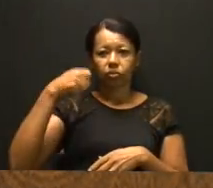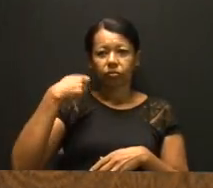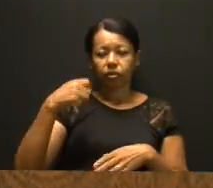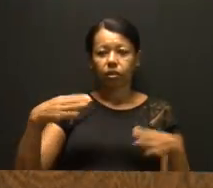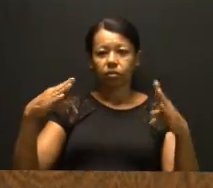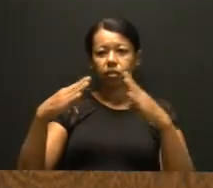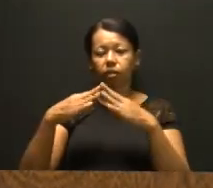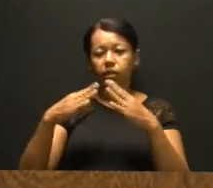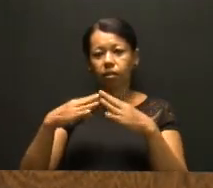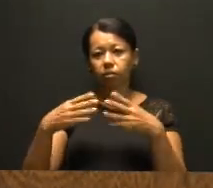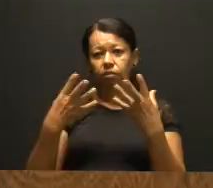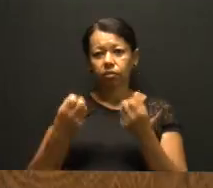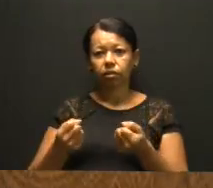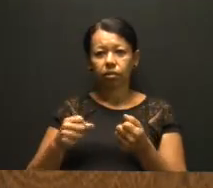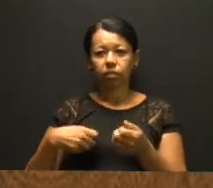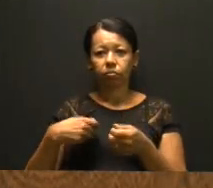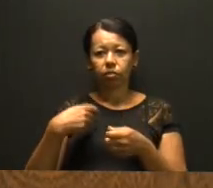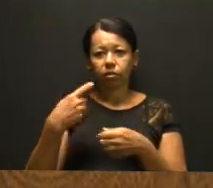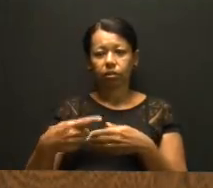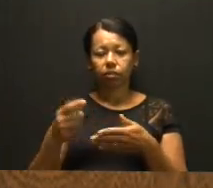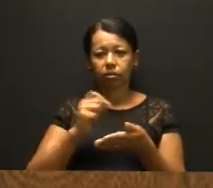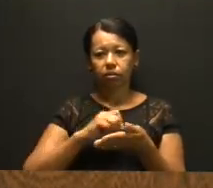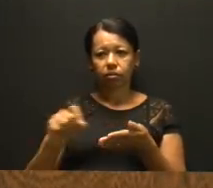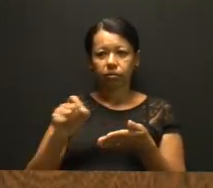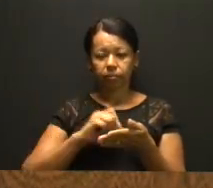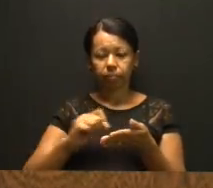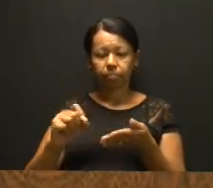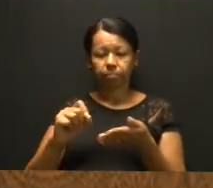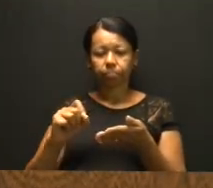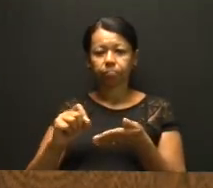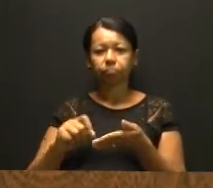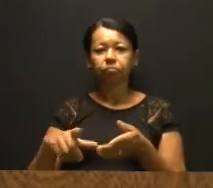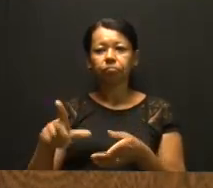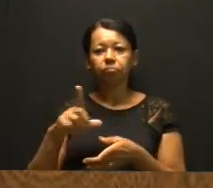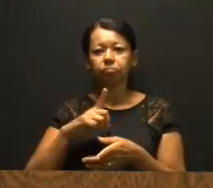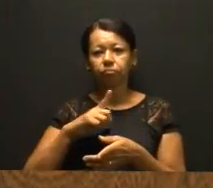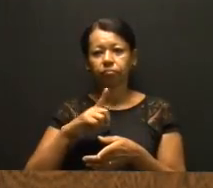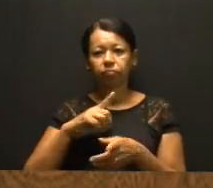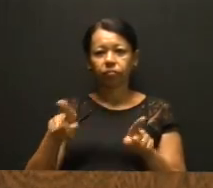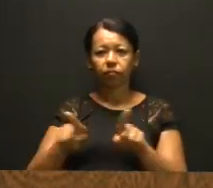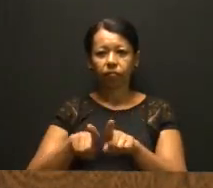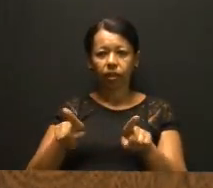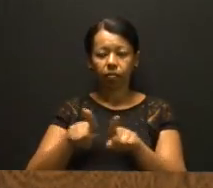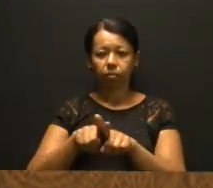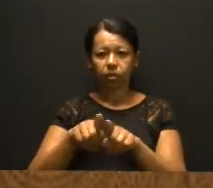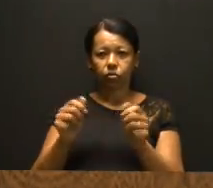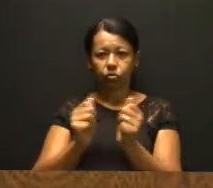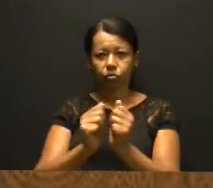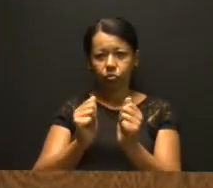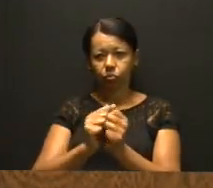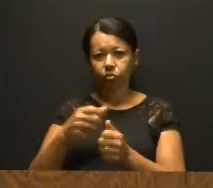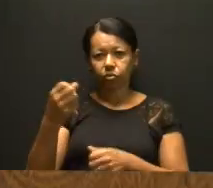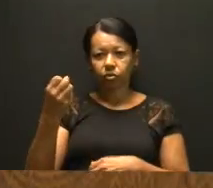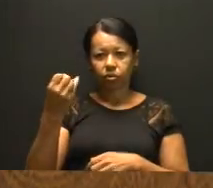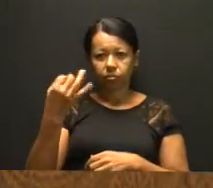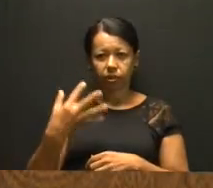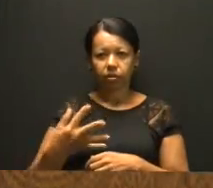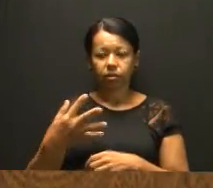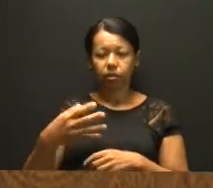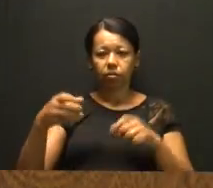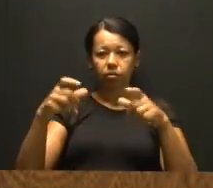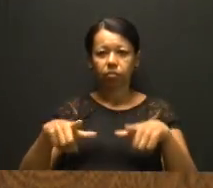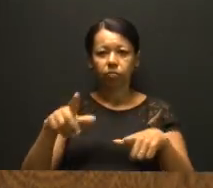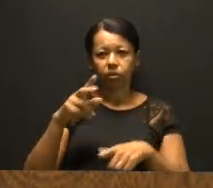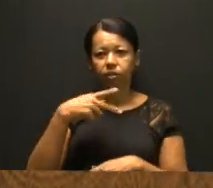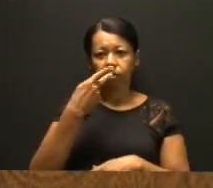acatamos e a seguir transcrevemos. A propositura encontra-se devidamente acompanhada de justificativa, onde